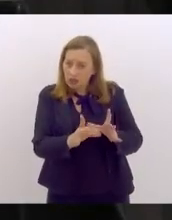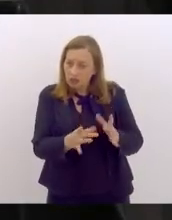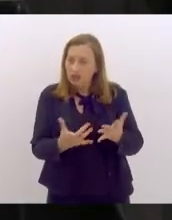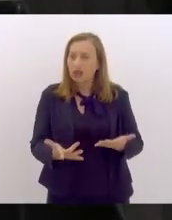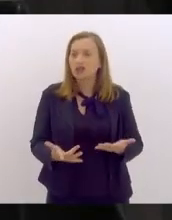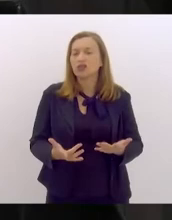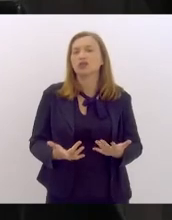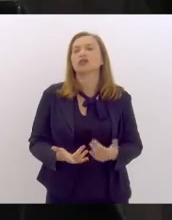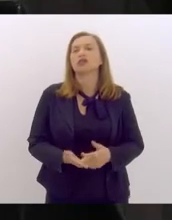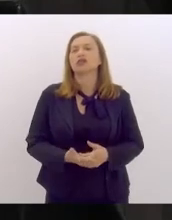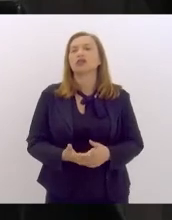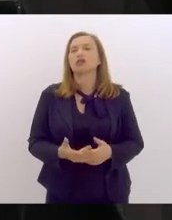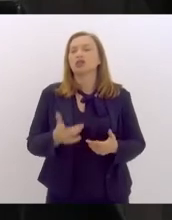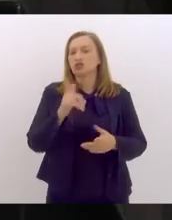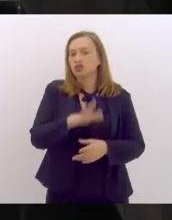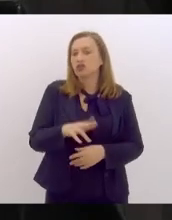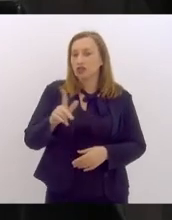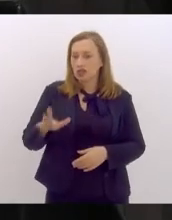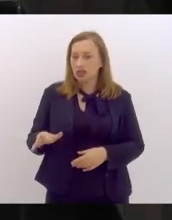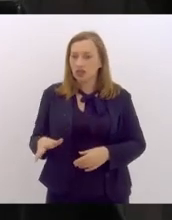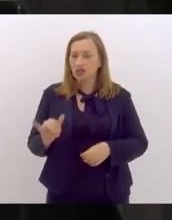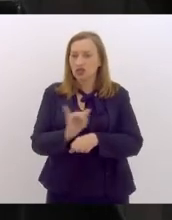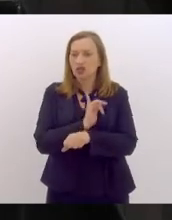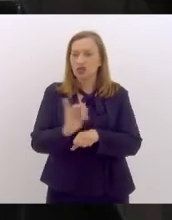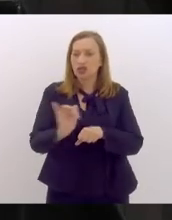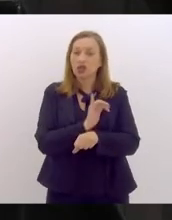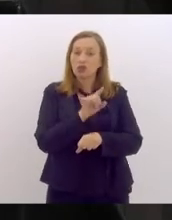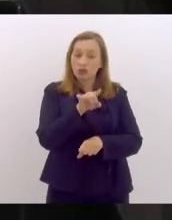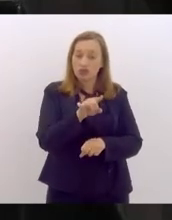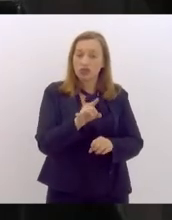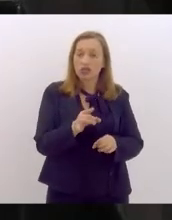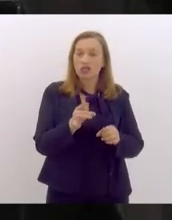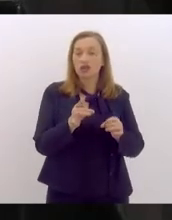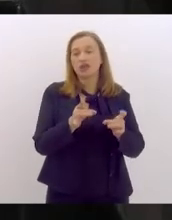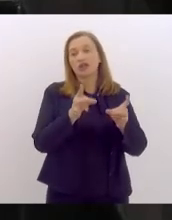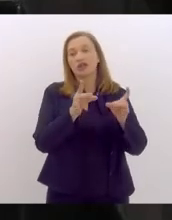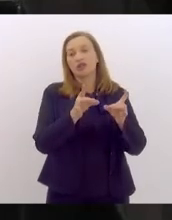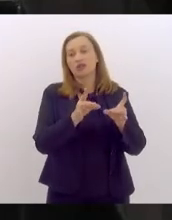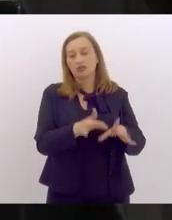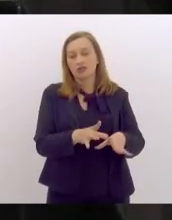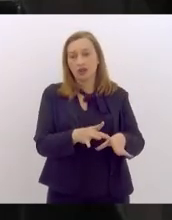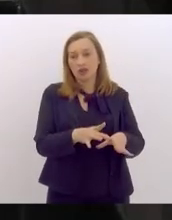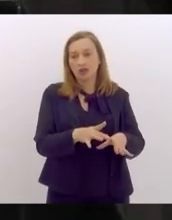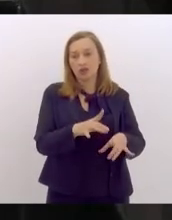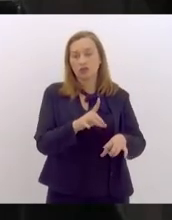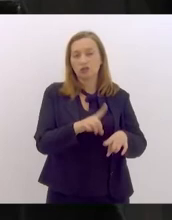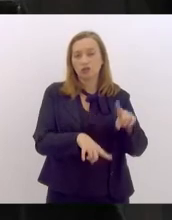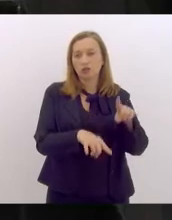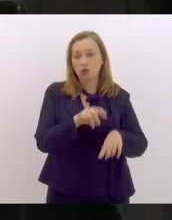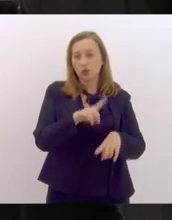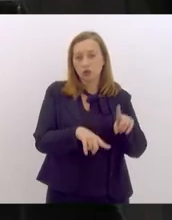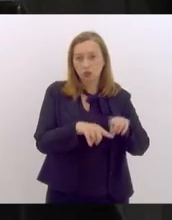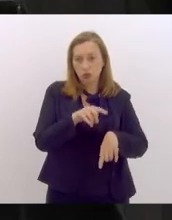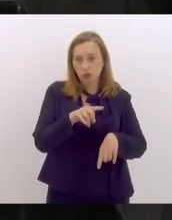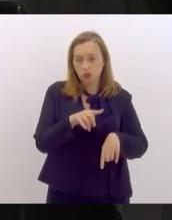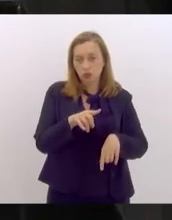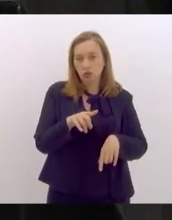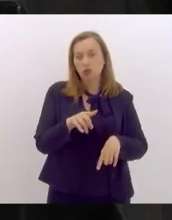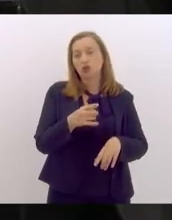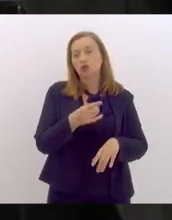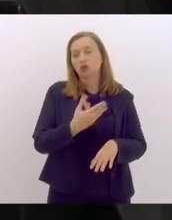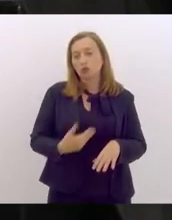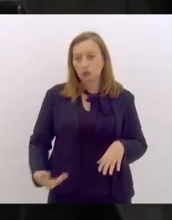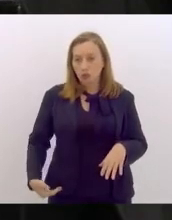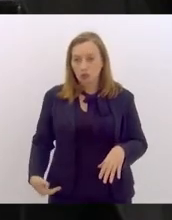que as privatizações tem que se você privatizar quando vende um equipamento público órgão público ente público